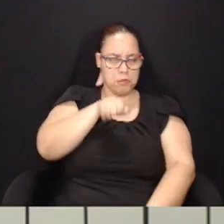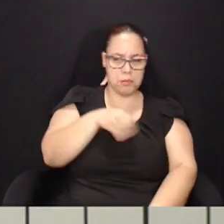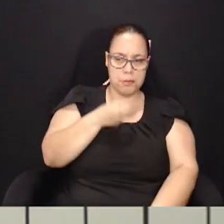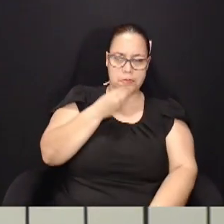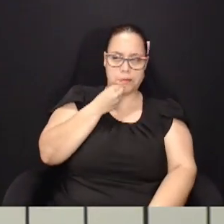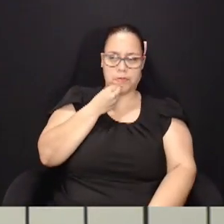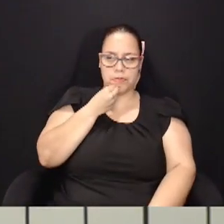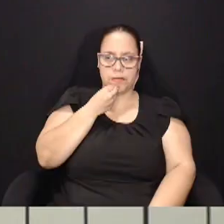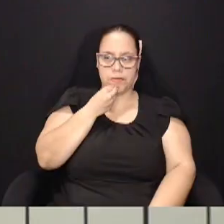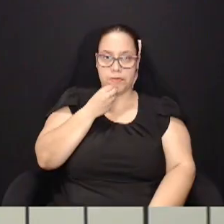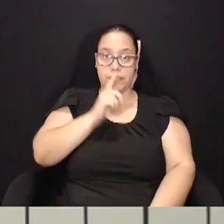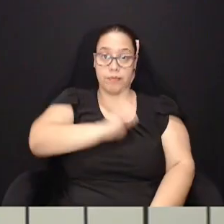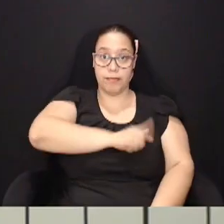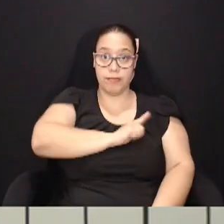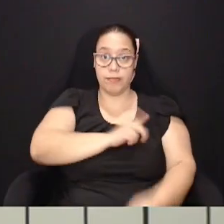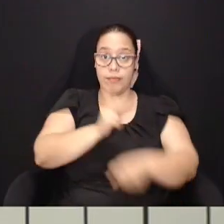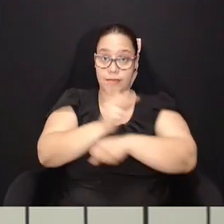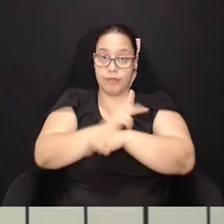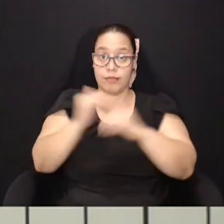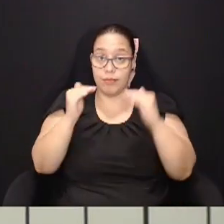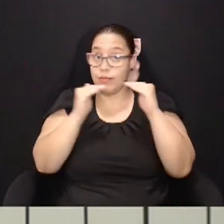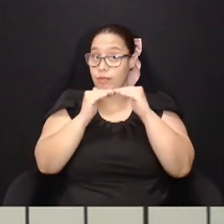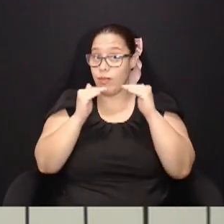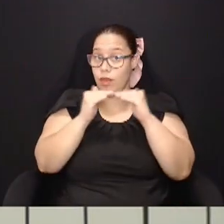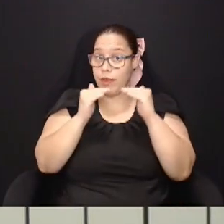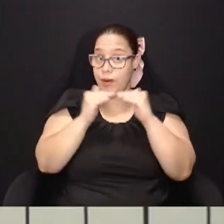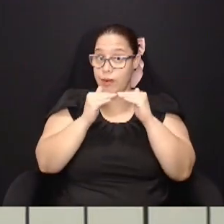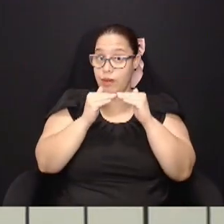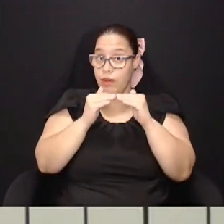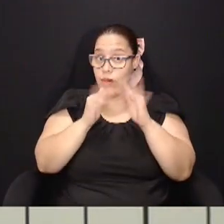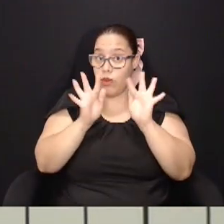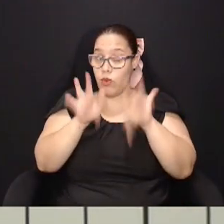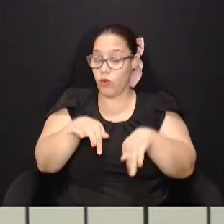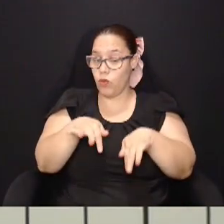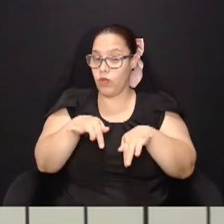foi buscar o empate no último lance do jogo.